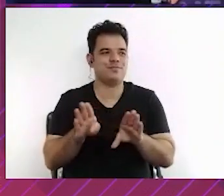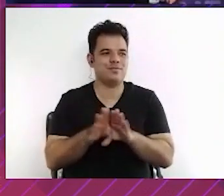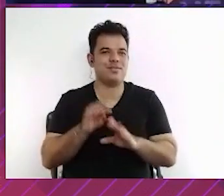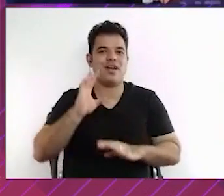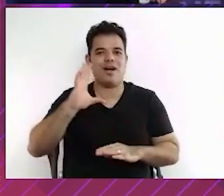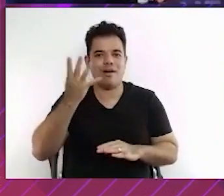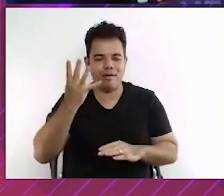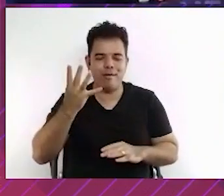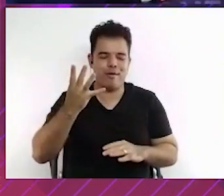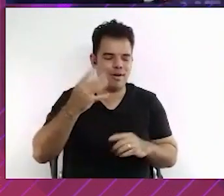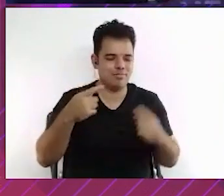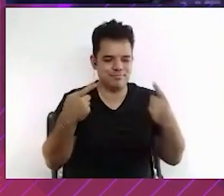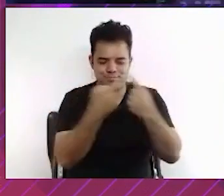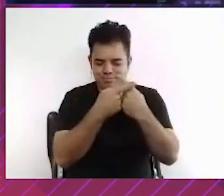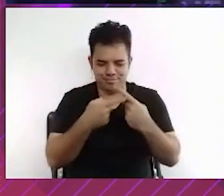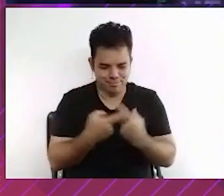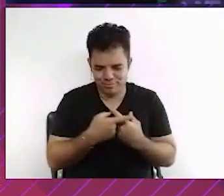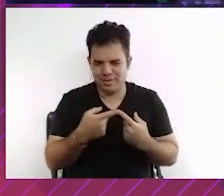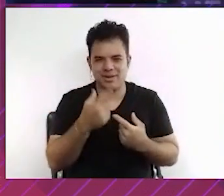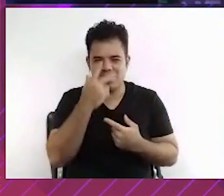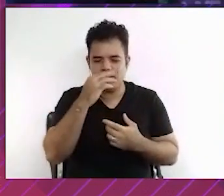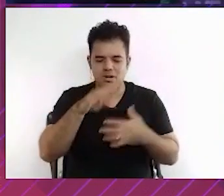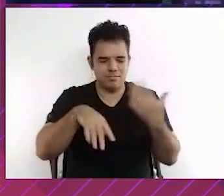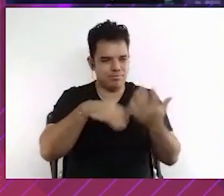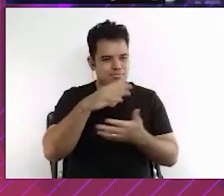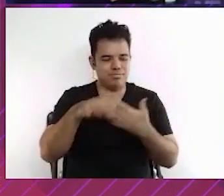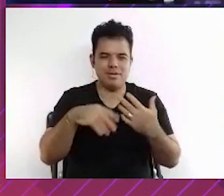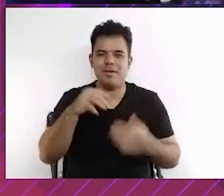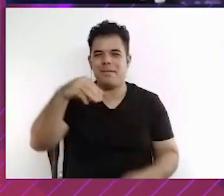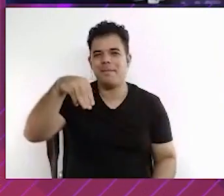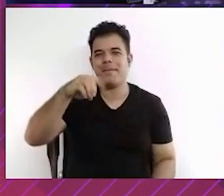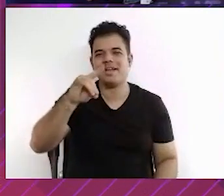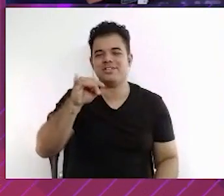prever, e aí no final vai virar uma média.